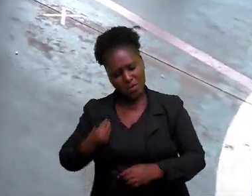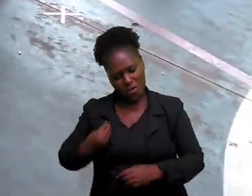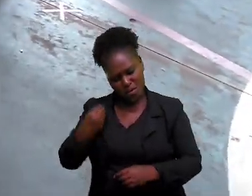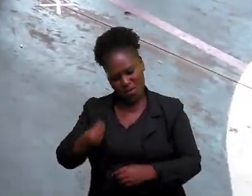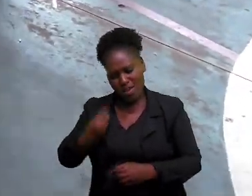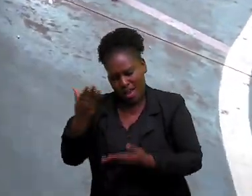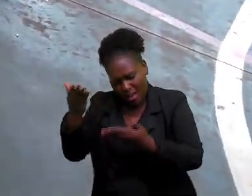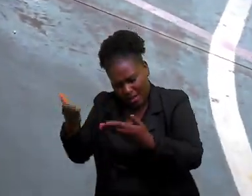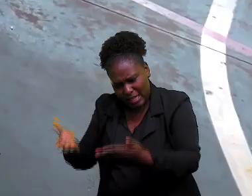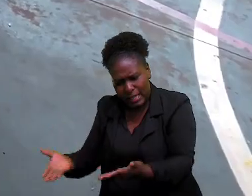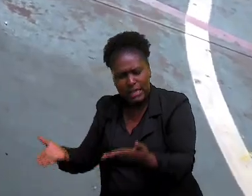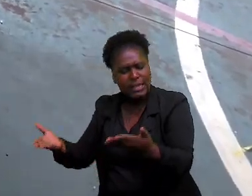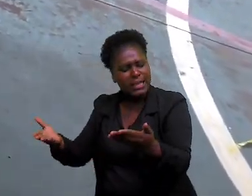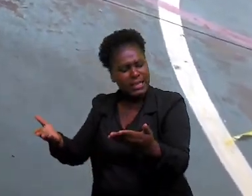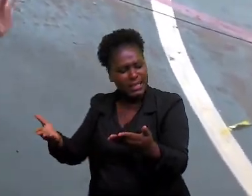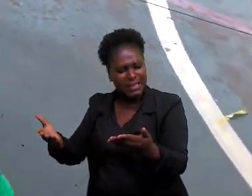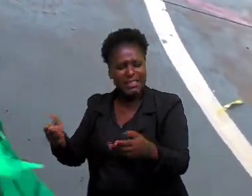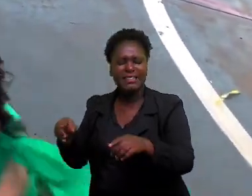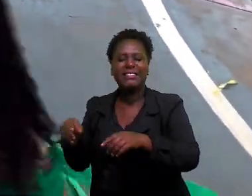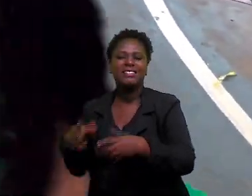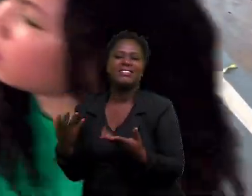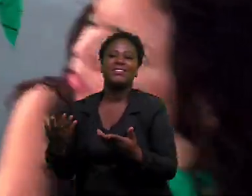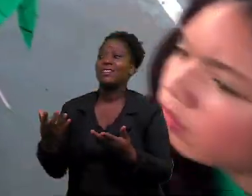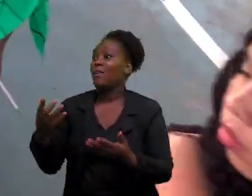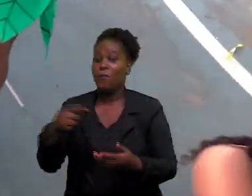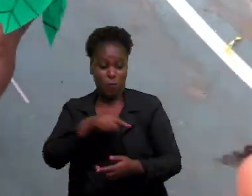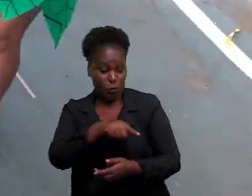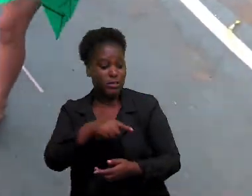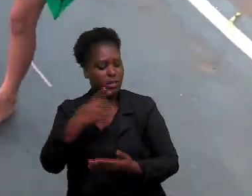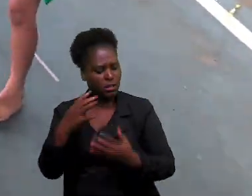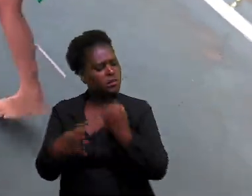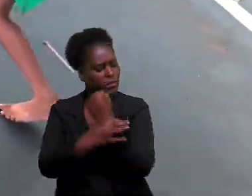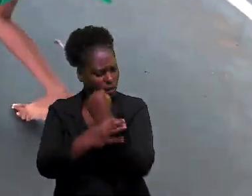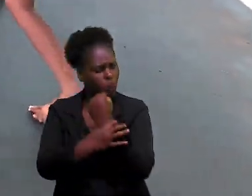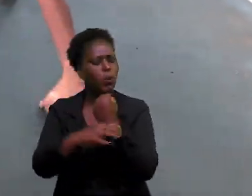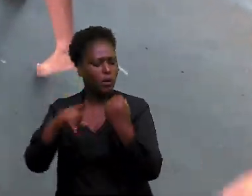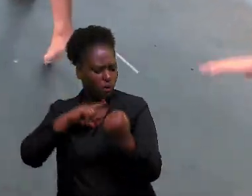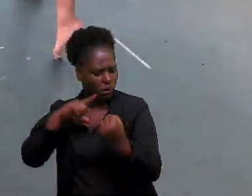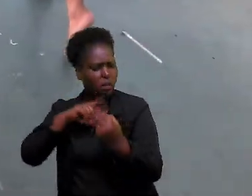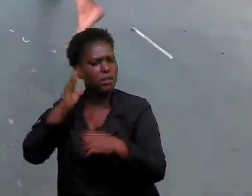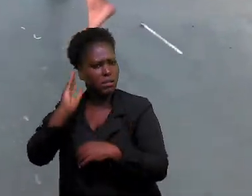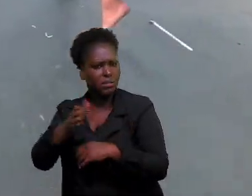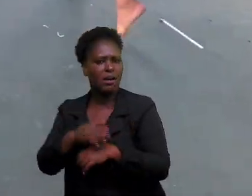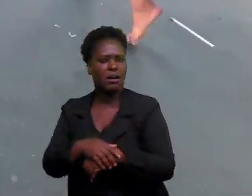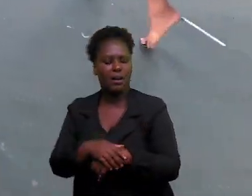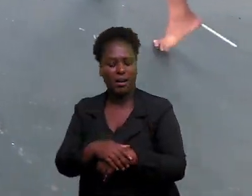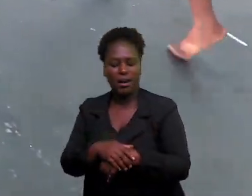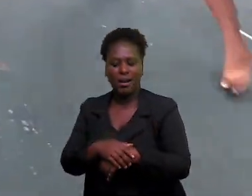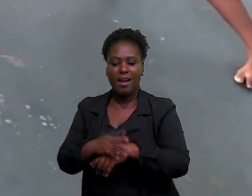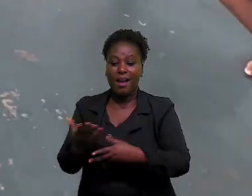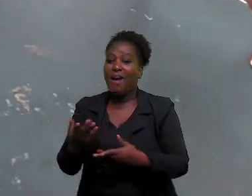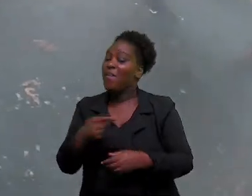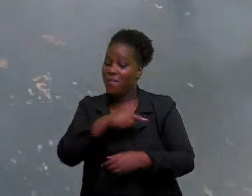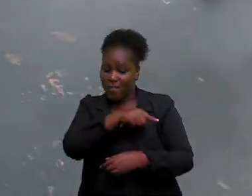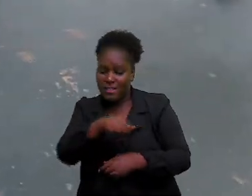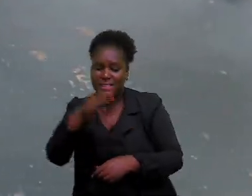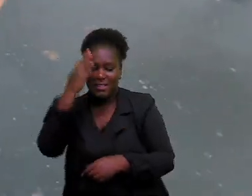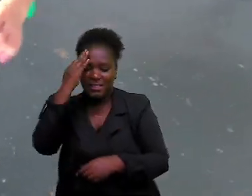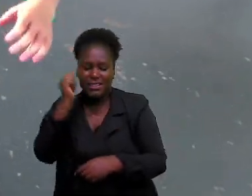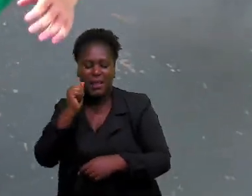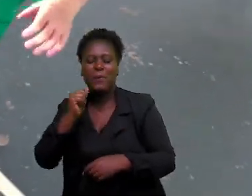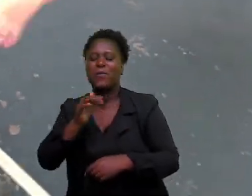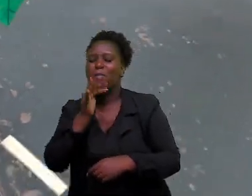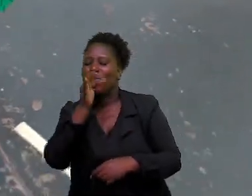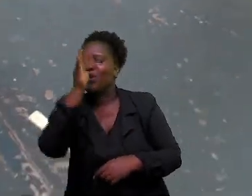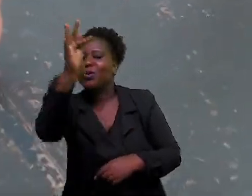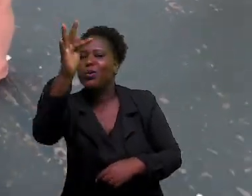Viver assim, a salvo e bem protegidos. E dá pra ver no futuro seu lugar. Você